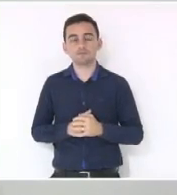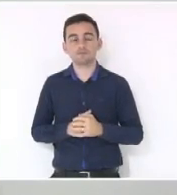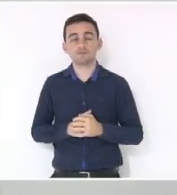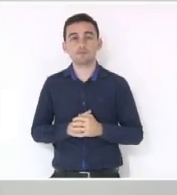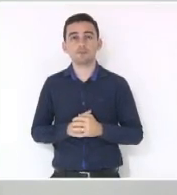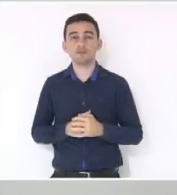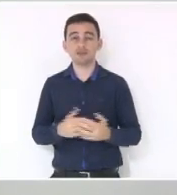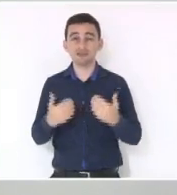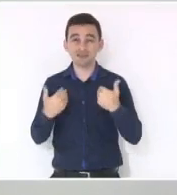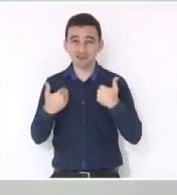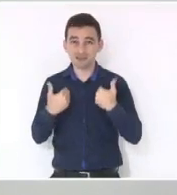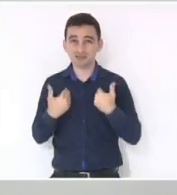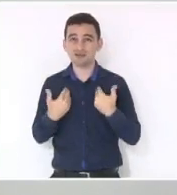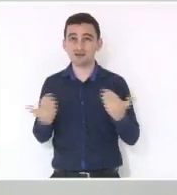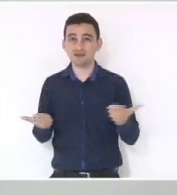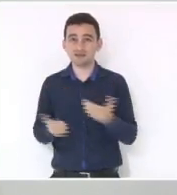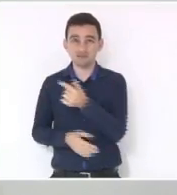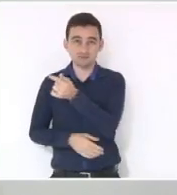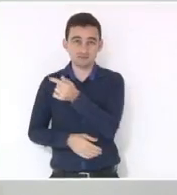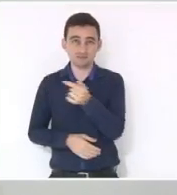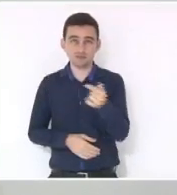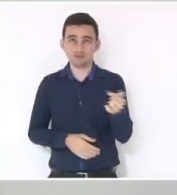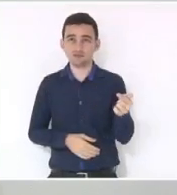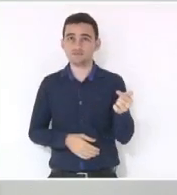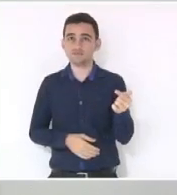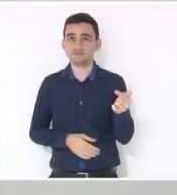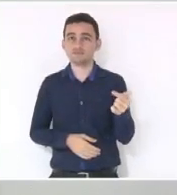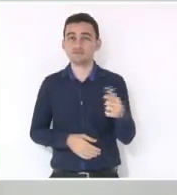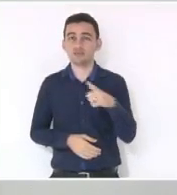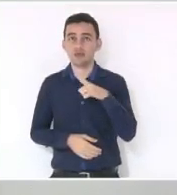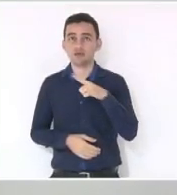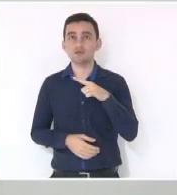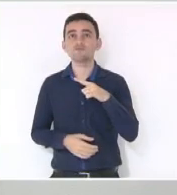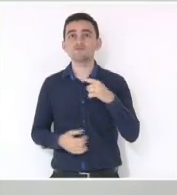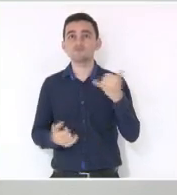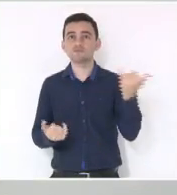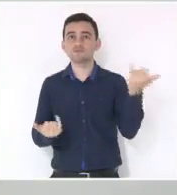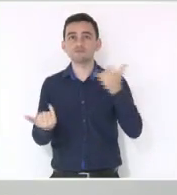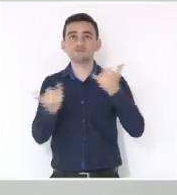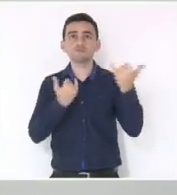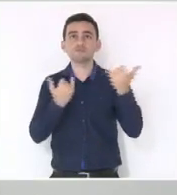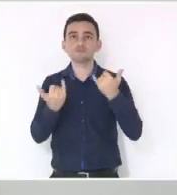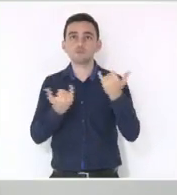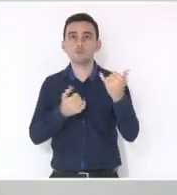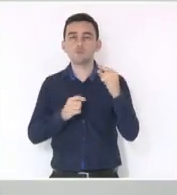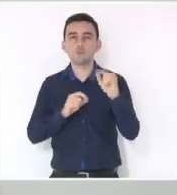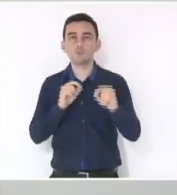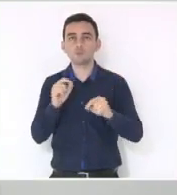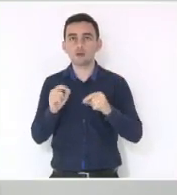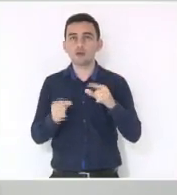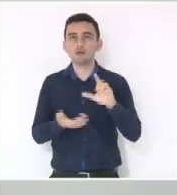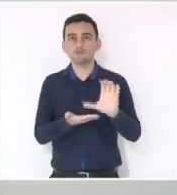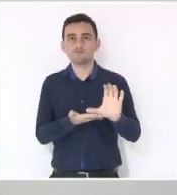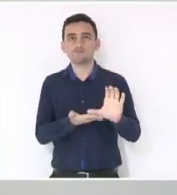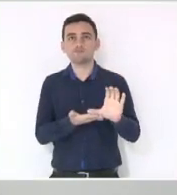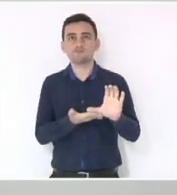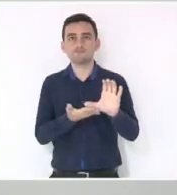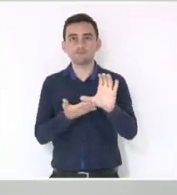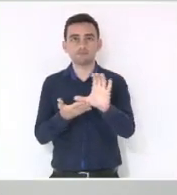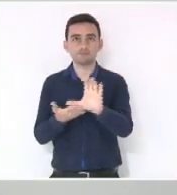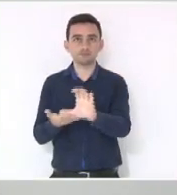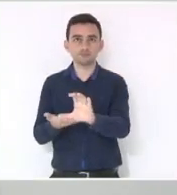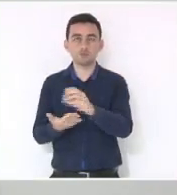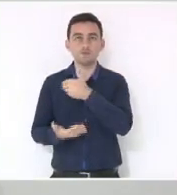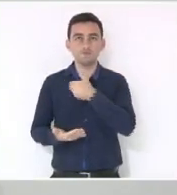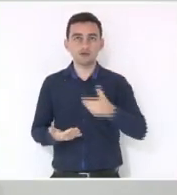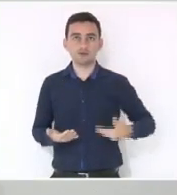Essa semana nós tivemos, deputado Ismael, a notícia aí de um investimento do governo federal